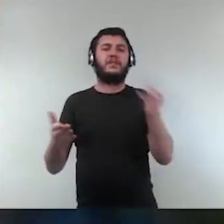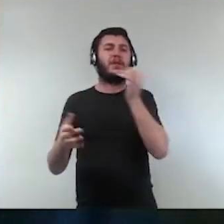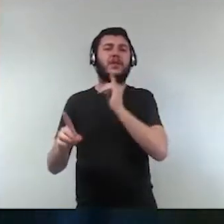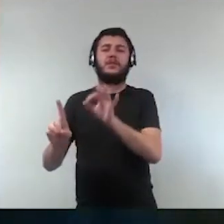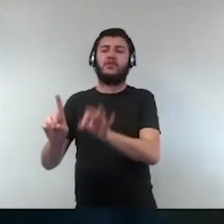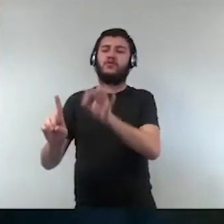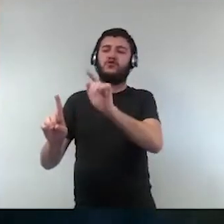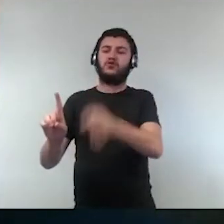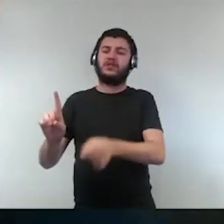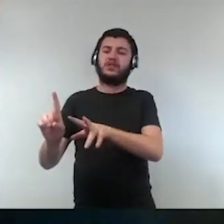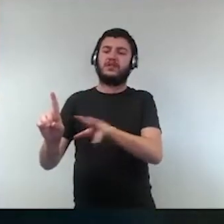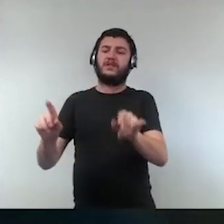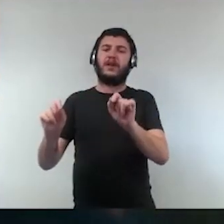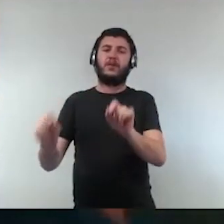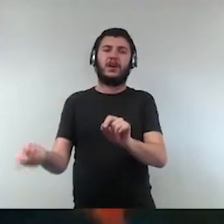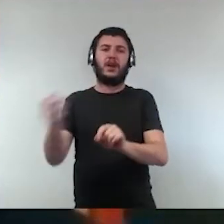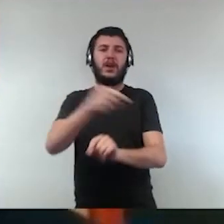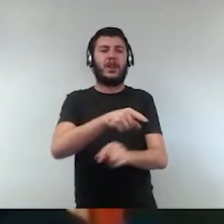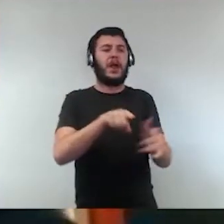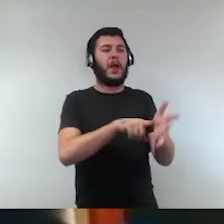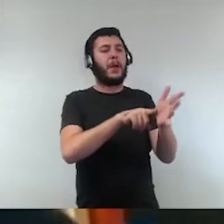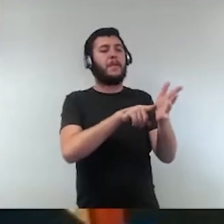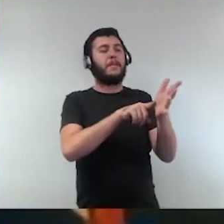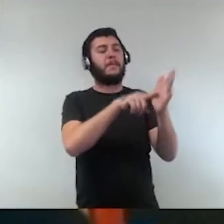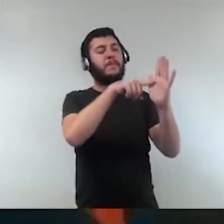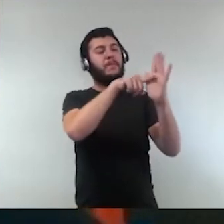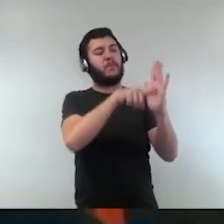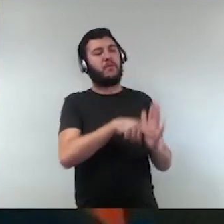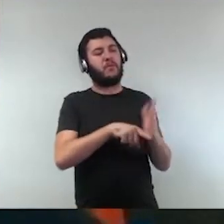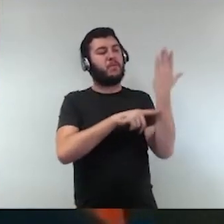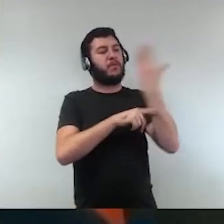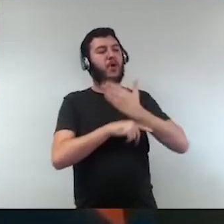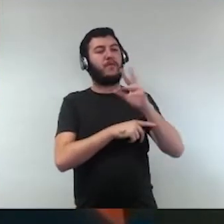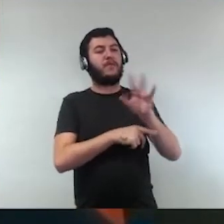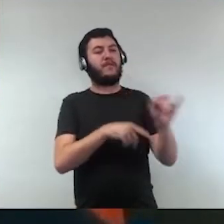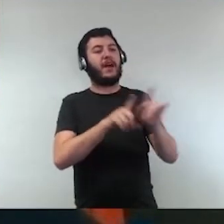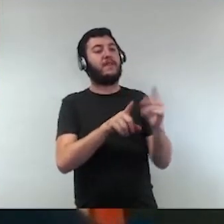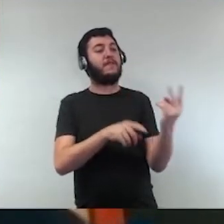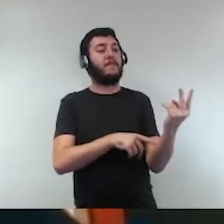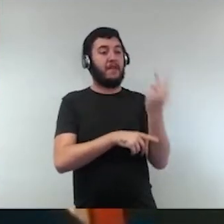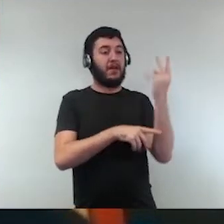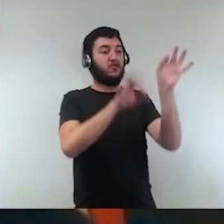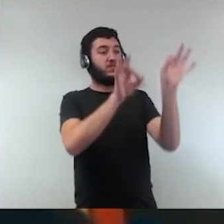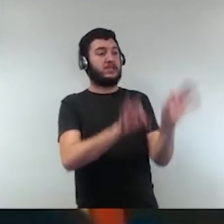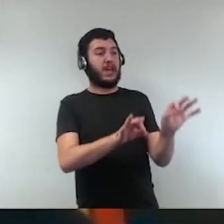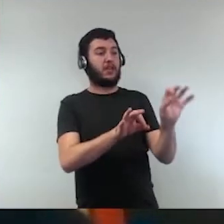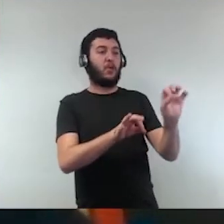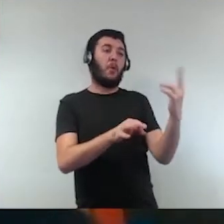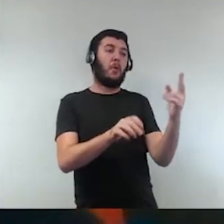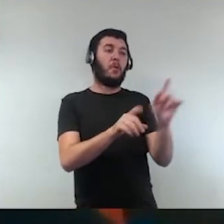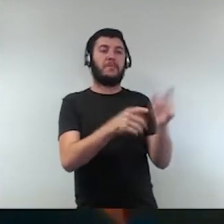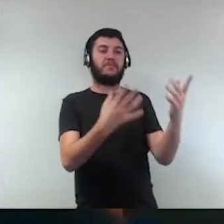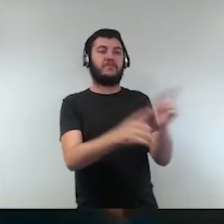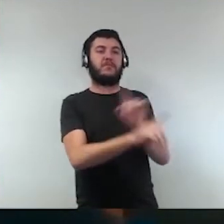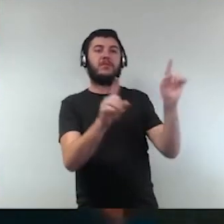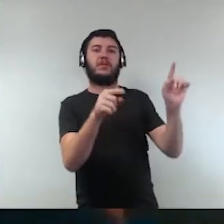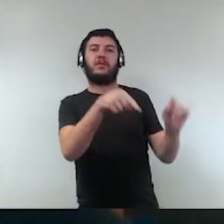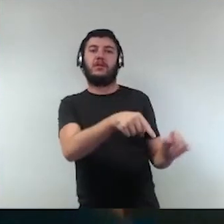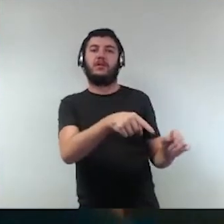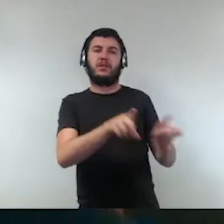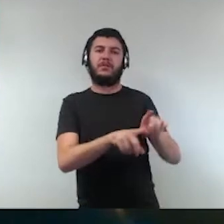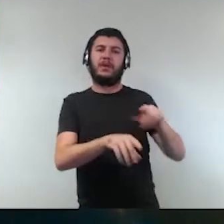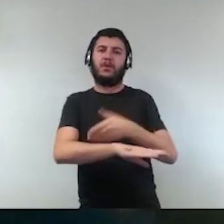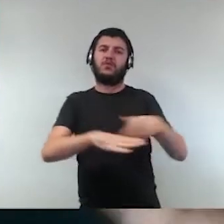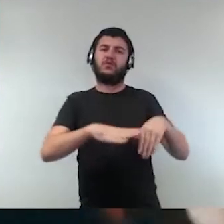ou desvalorar uma prova científica. Durante muito tempo, a gente se acostumou a